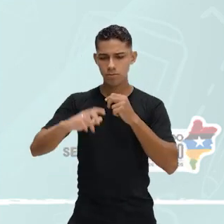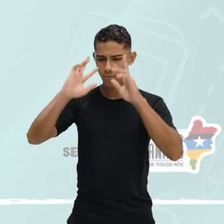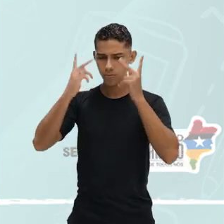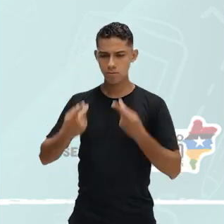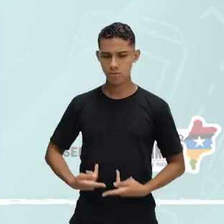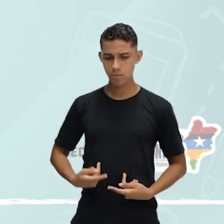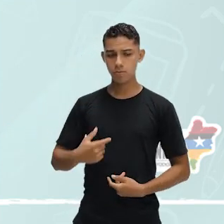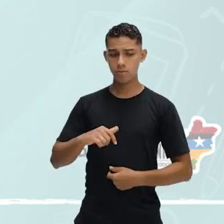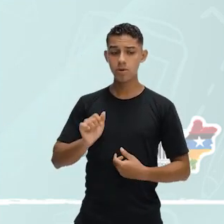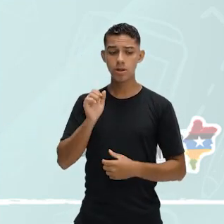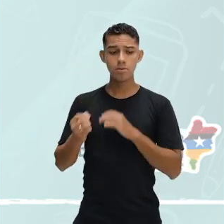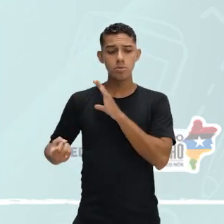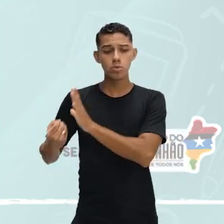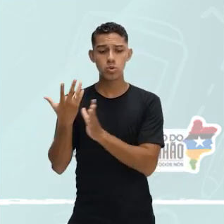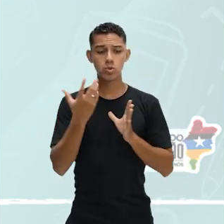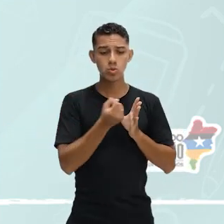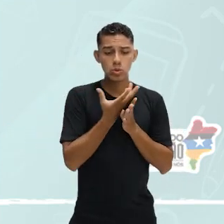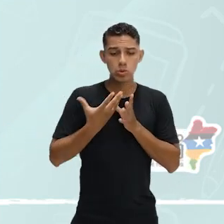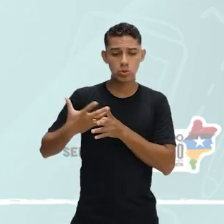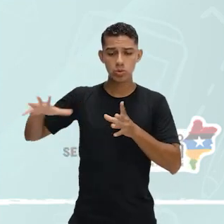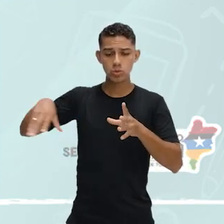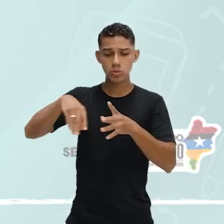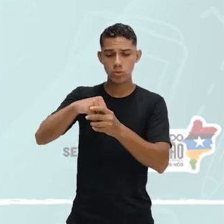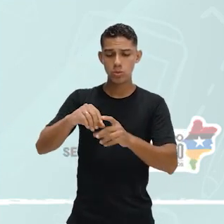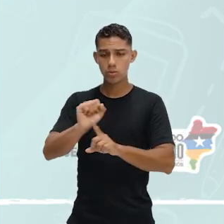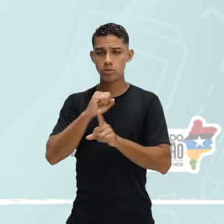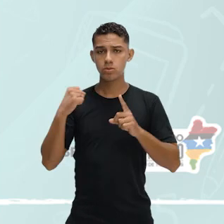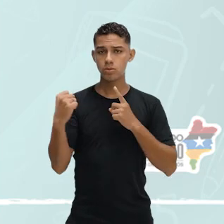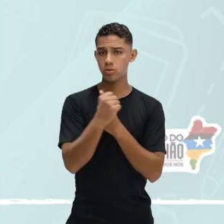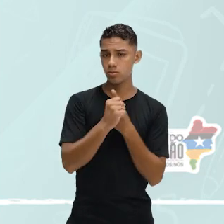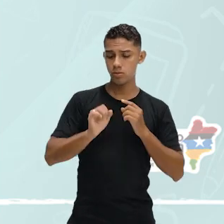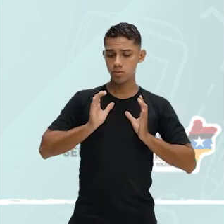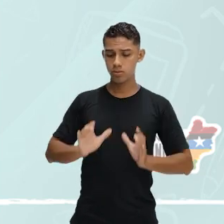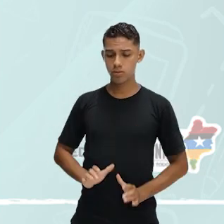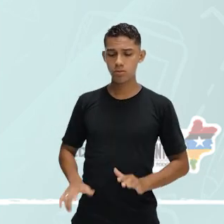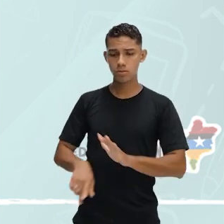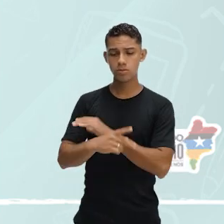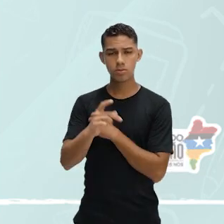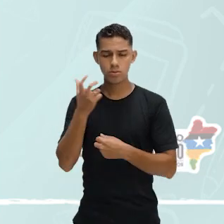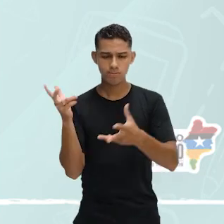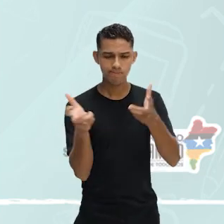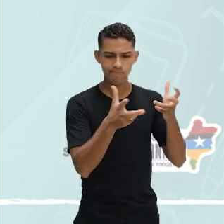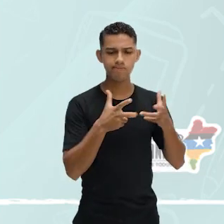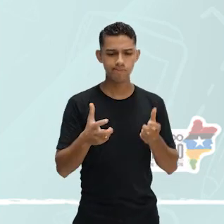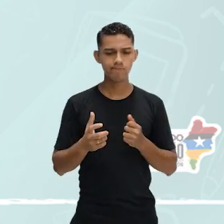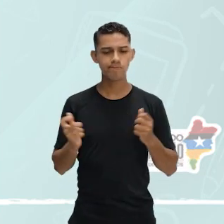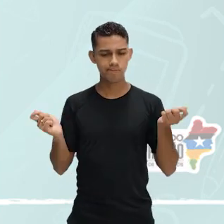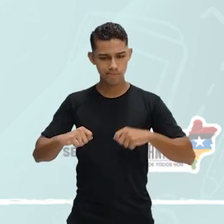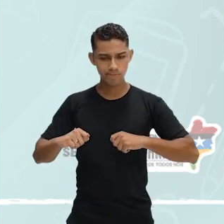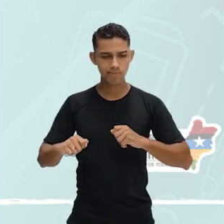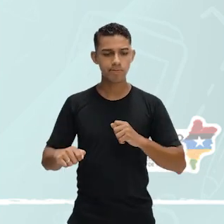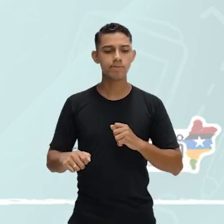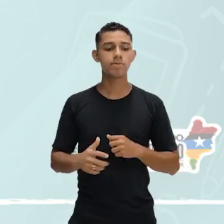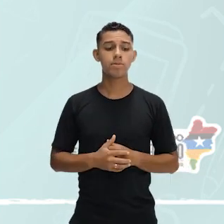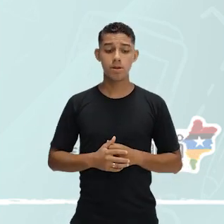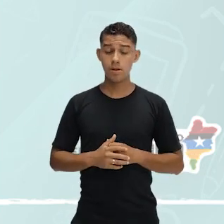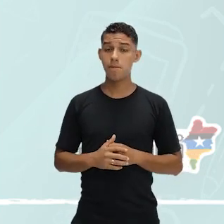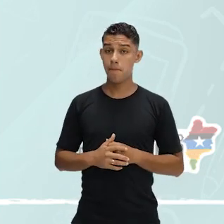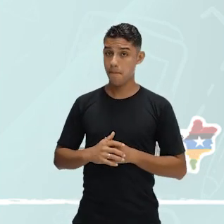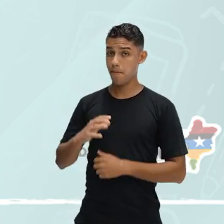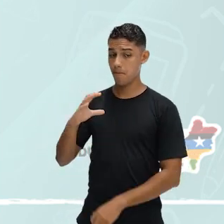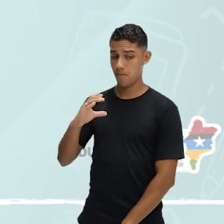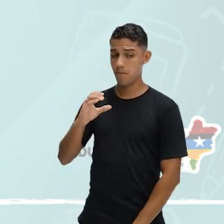o surgimento das sociedades civis foram concebidas. Para os contratualistas, o ser humano. Olha